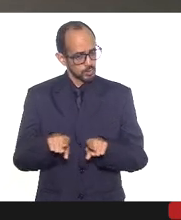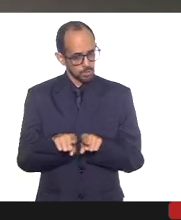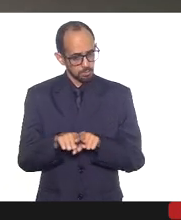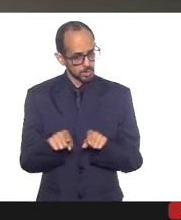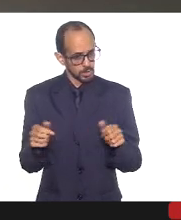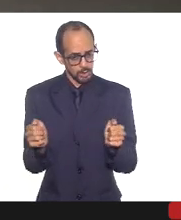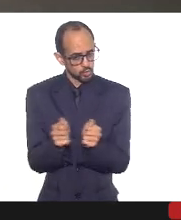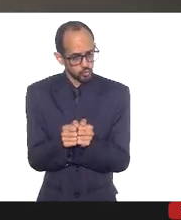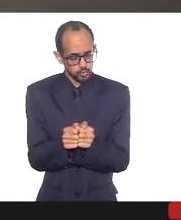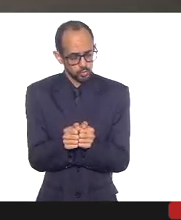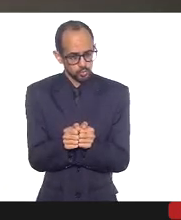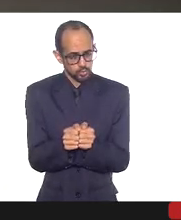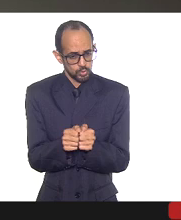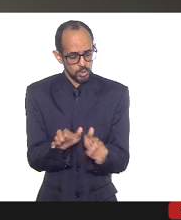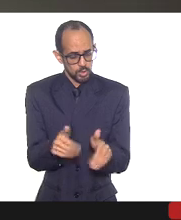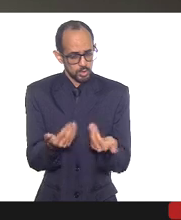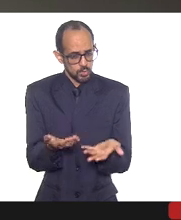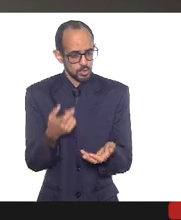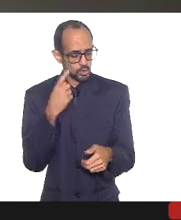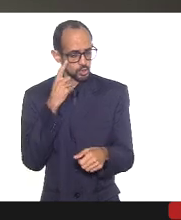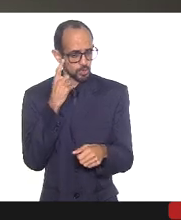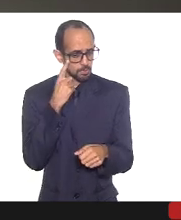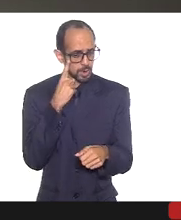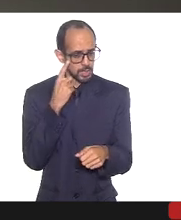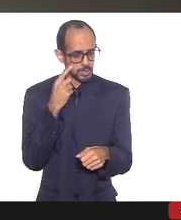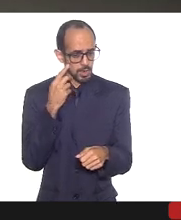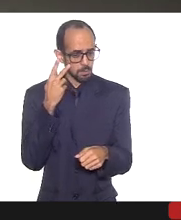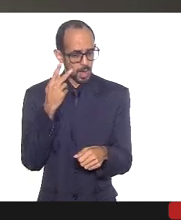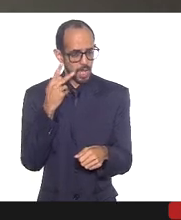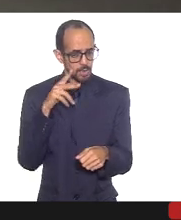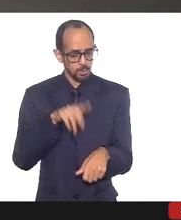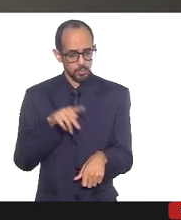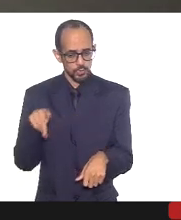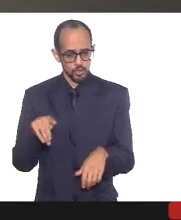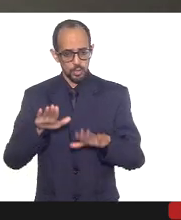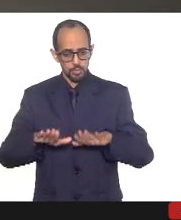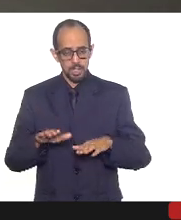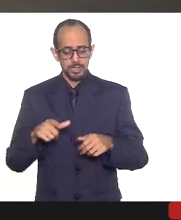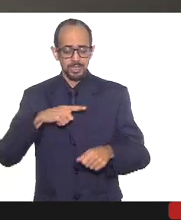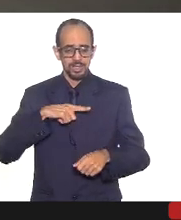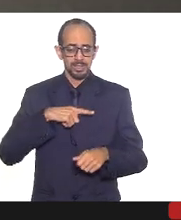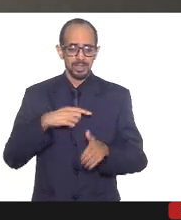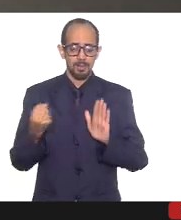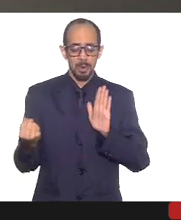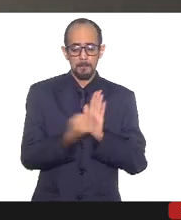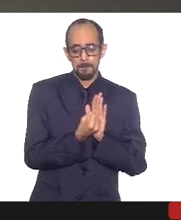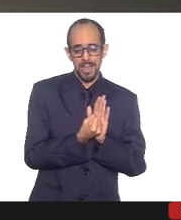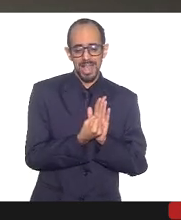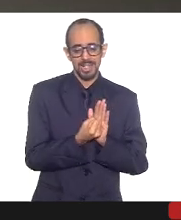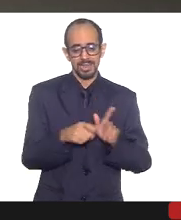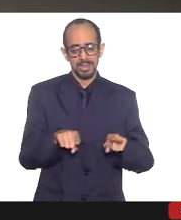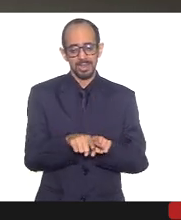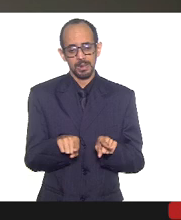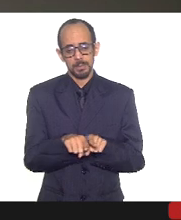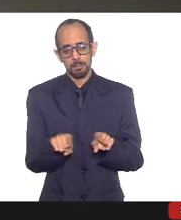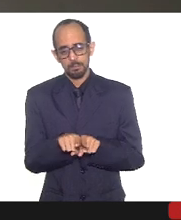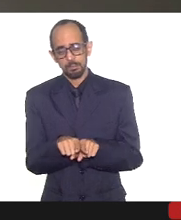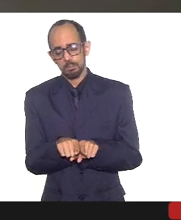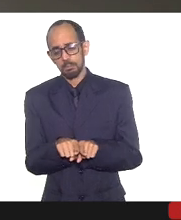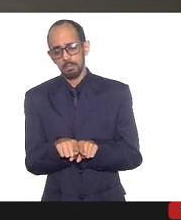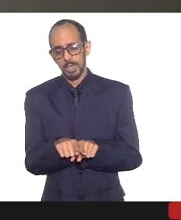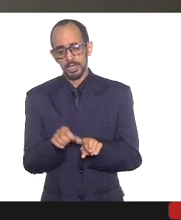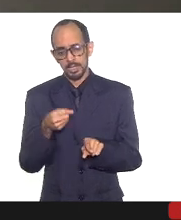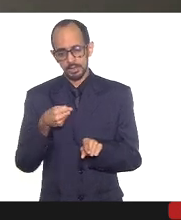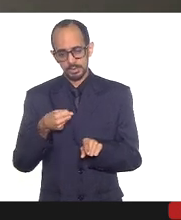gente pensa num reajuste, alguma coisa para o professor, e isso impacta, quer dizer, caberia perfeitamente bem no nosso cumprimento do